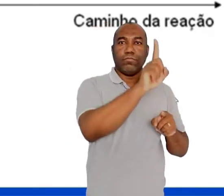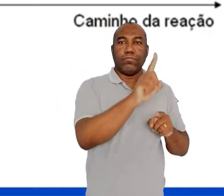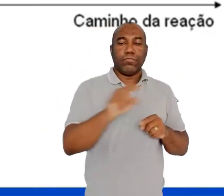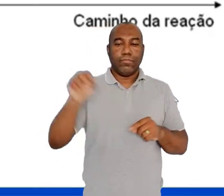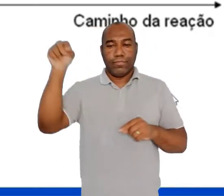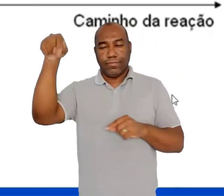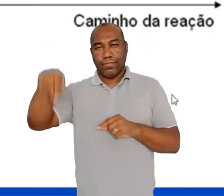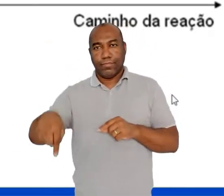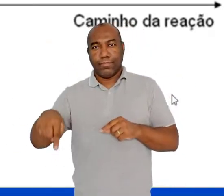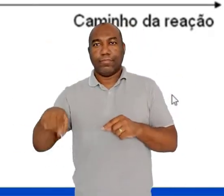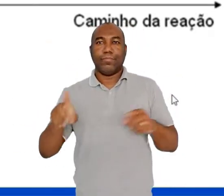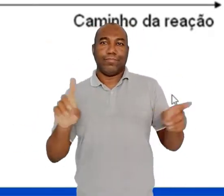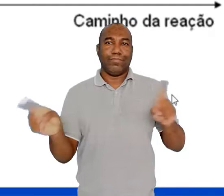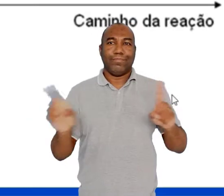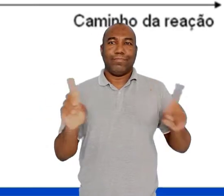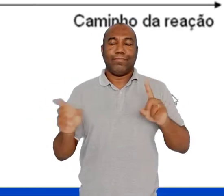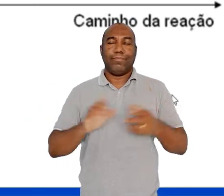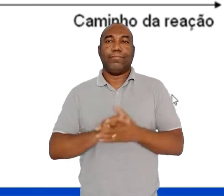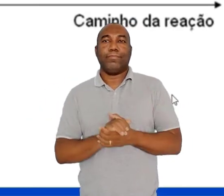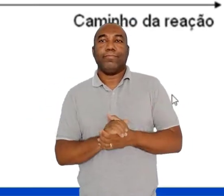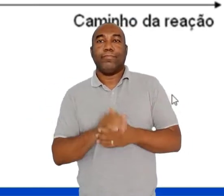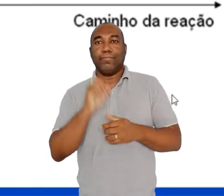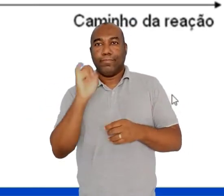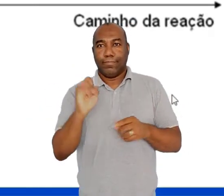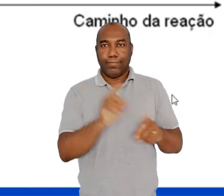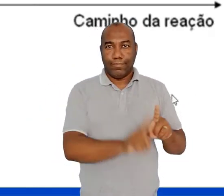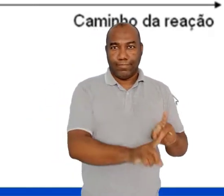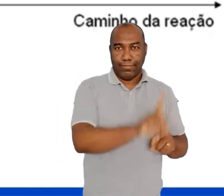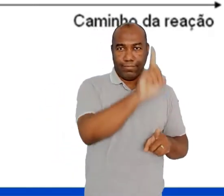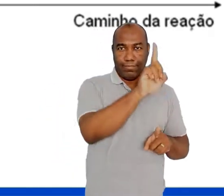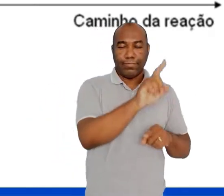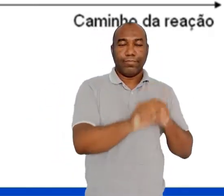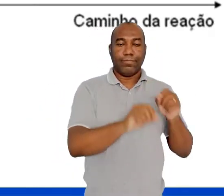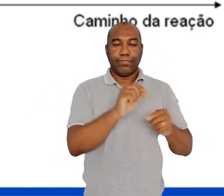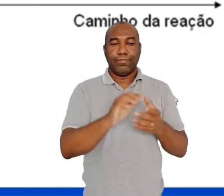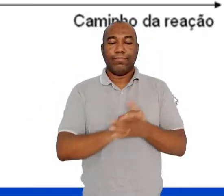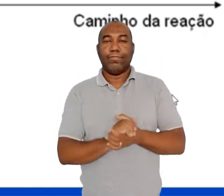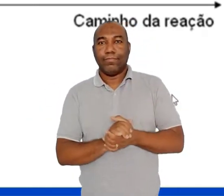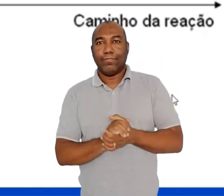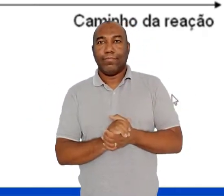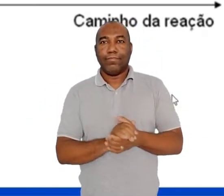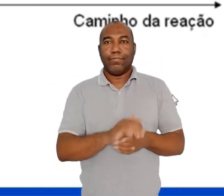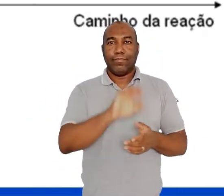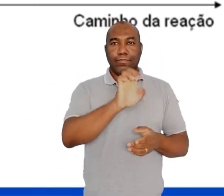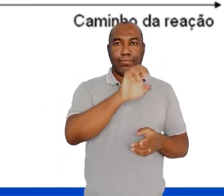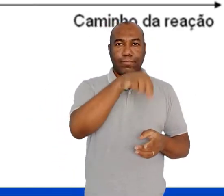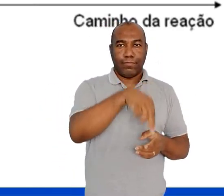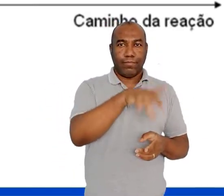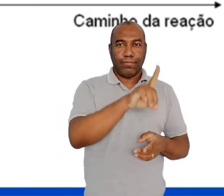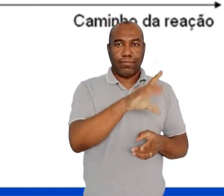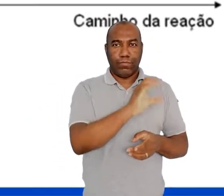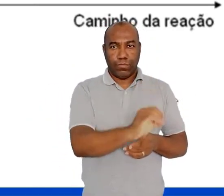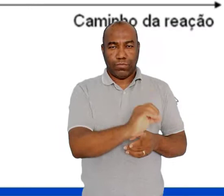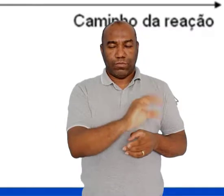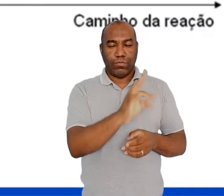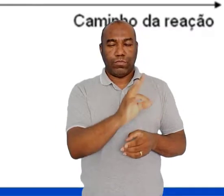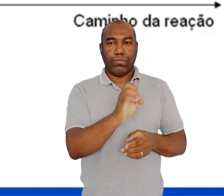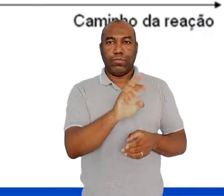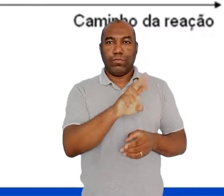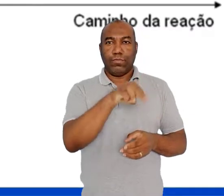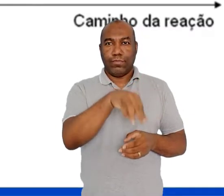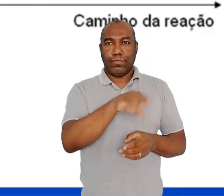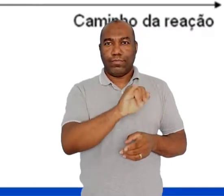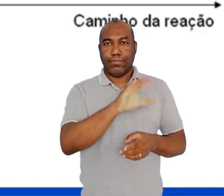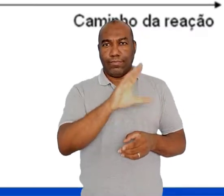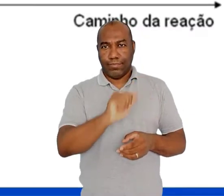energia, ele sobe. Então, se ele sobe, ele é uma reação o quê? Uma reação química endotérmica. E no outro gráfico? No